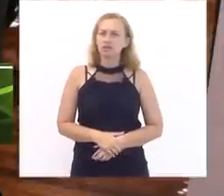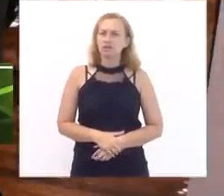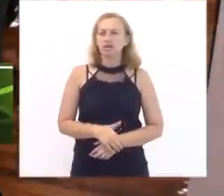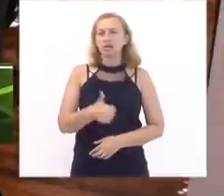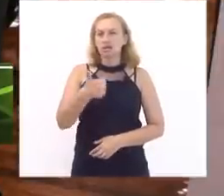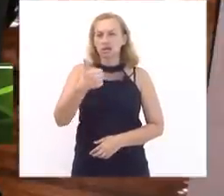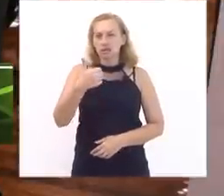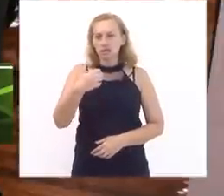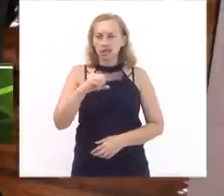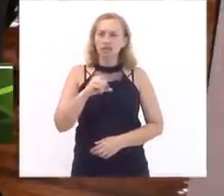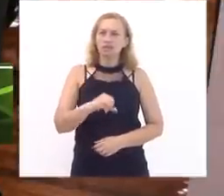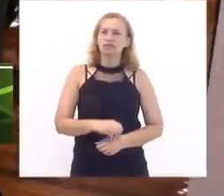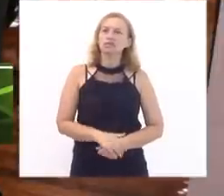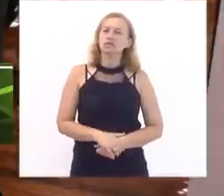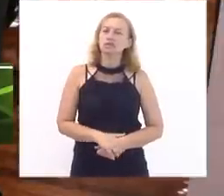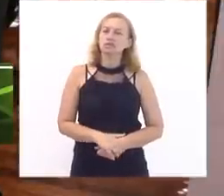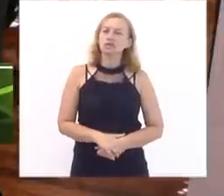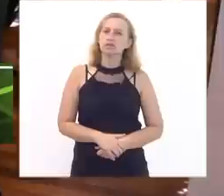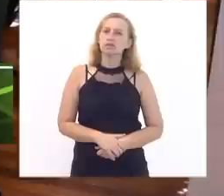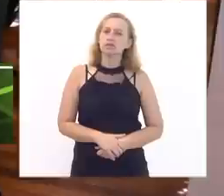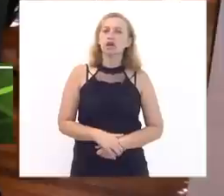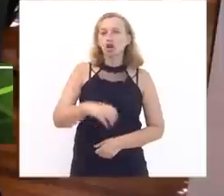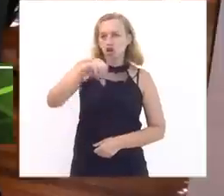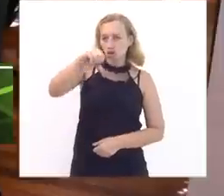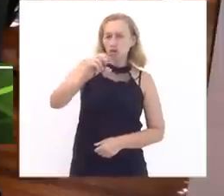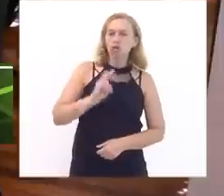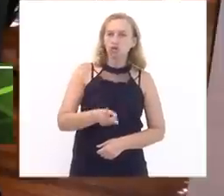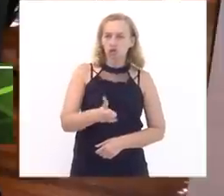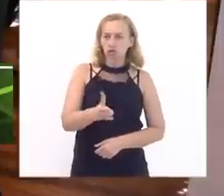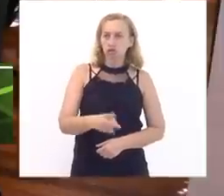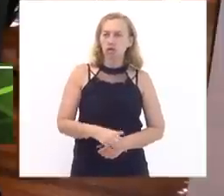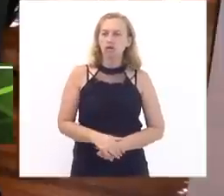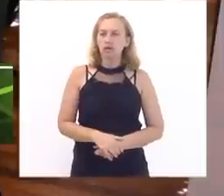Dez. Não, nono. Não, nono é manter. Para manter.